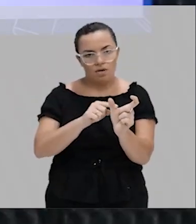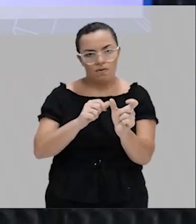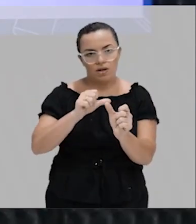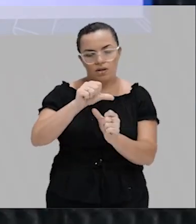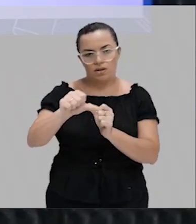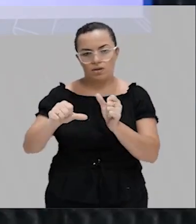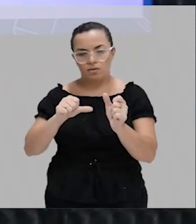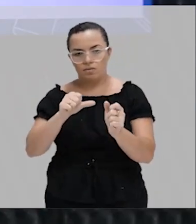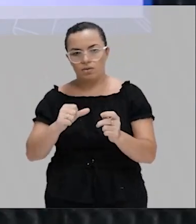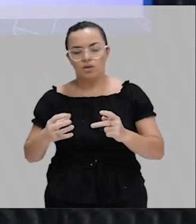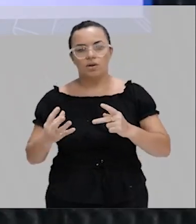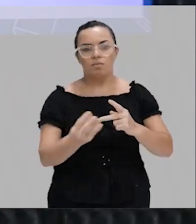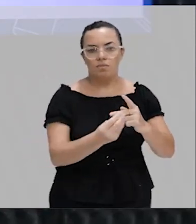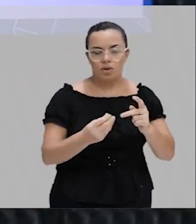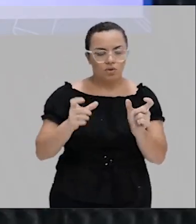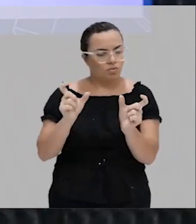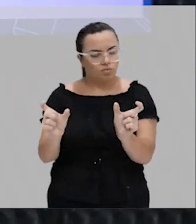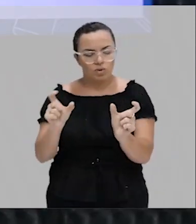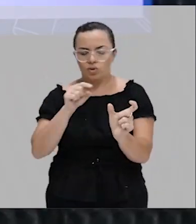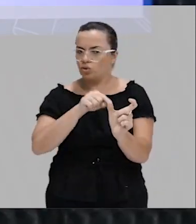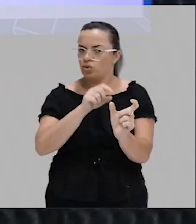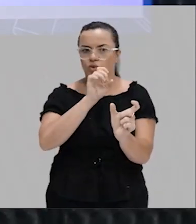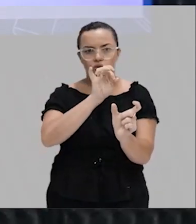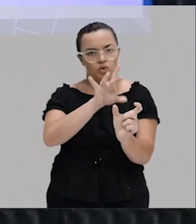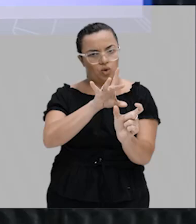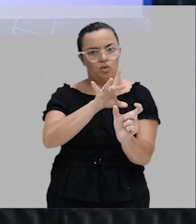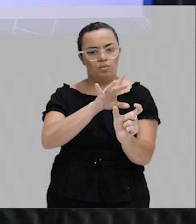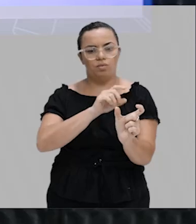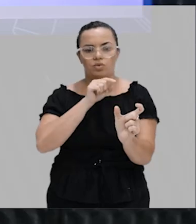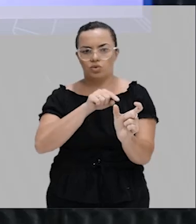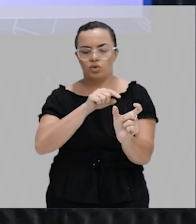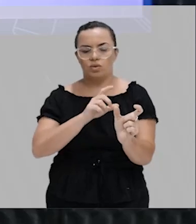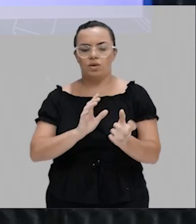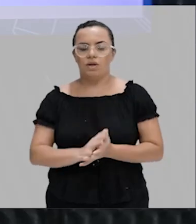elemento é determinante do segundo elemento.